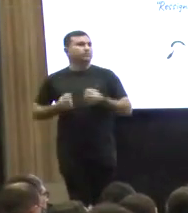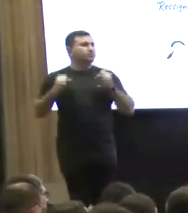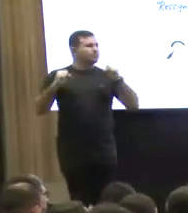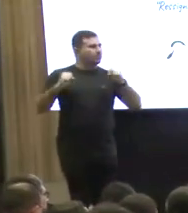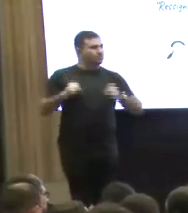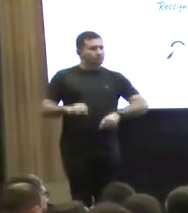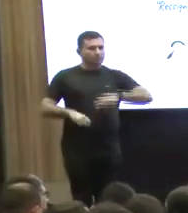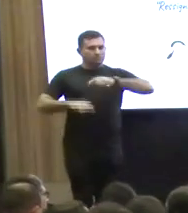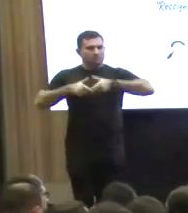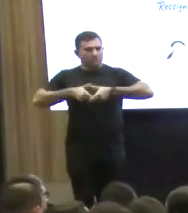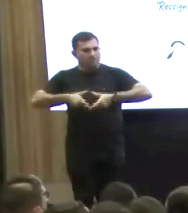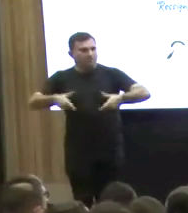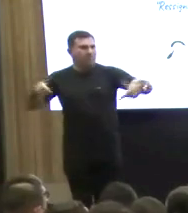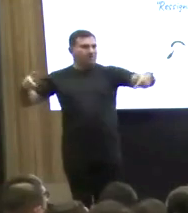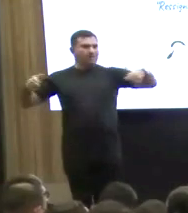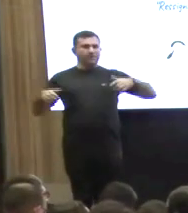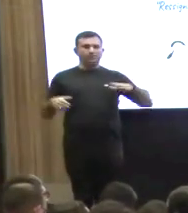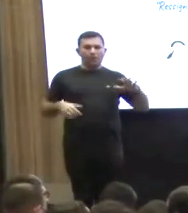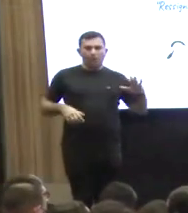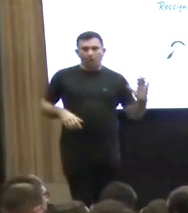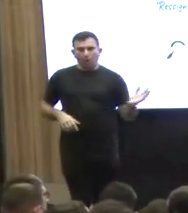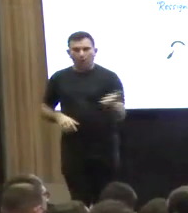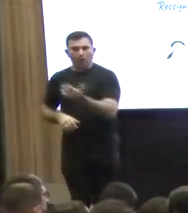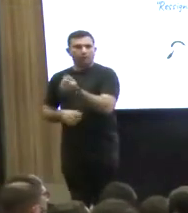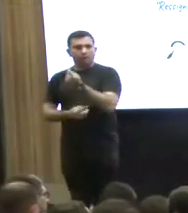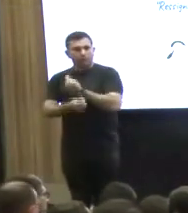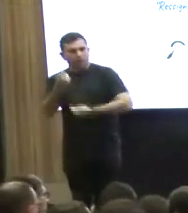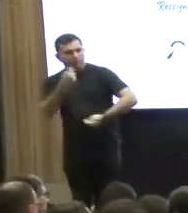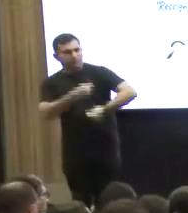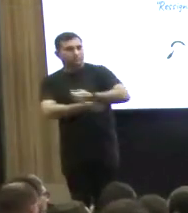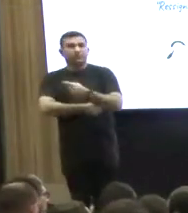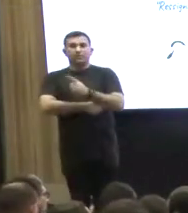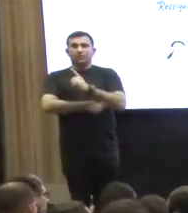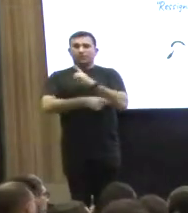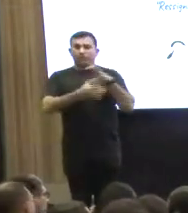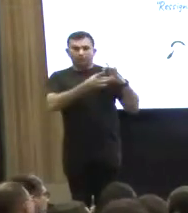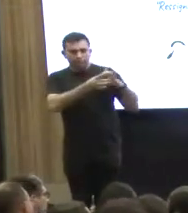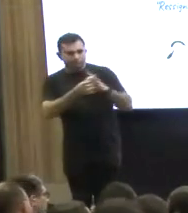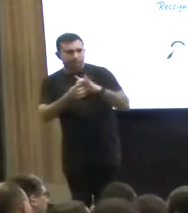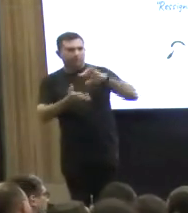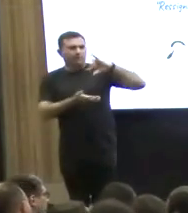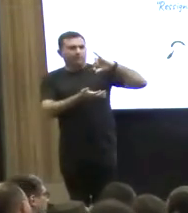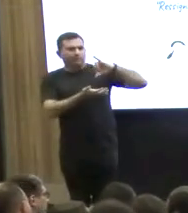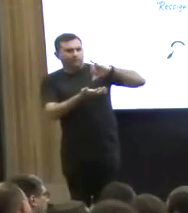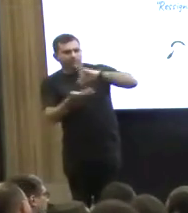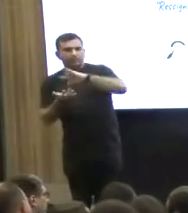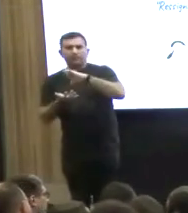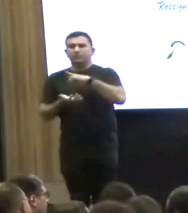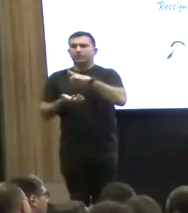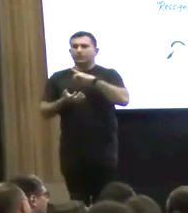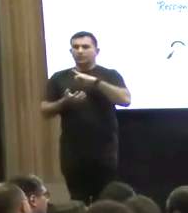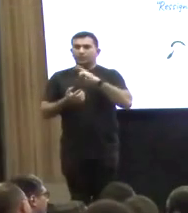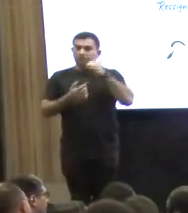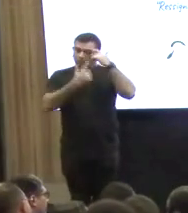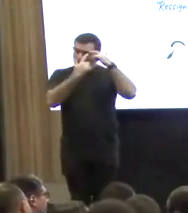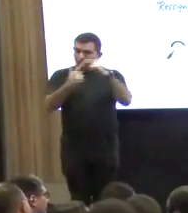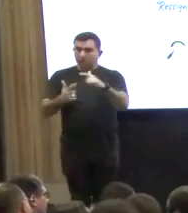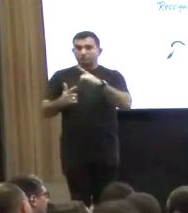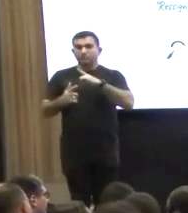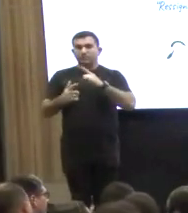domínio expansionista, num contexto do capitalismo, que isso se agrava ainda mais, da lógica do mercado, no contexto